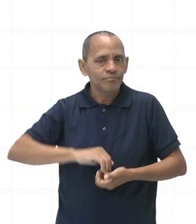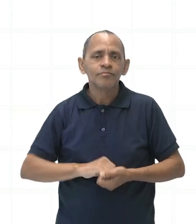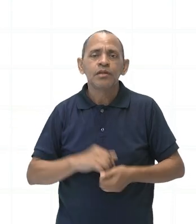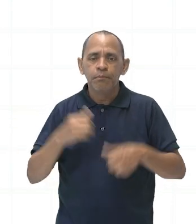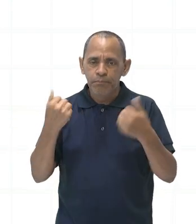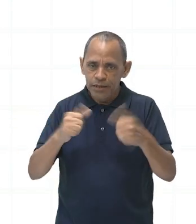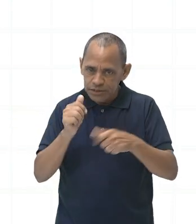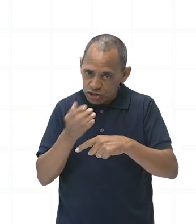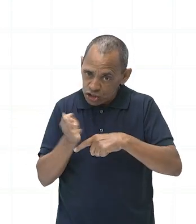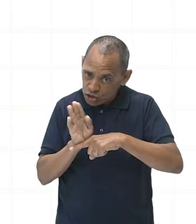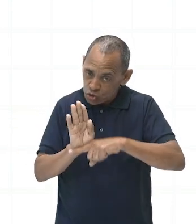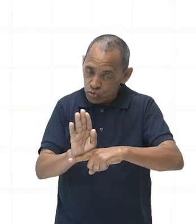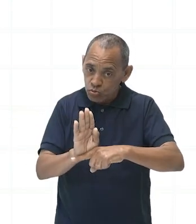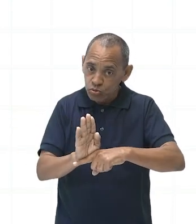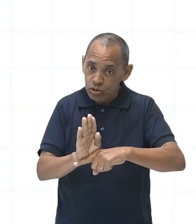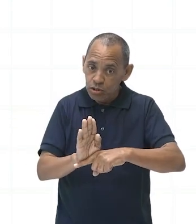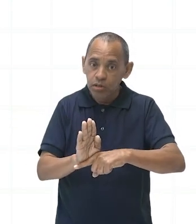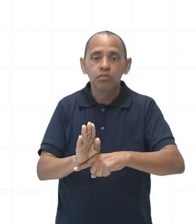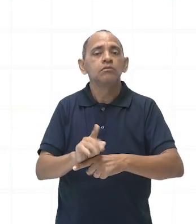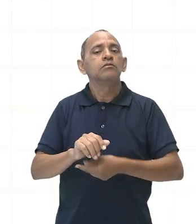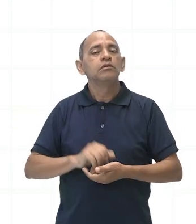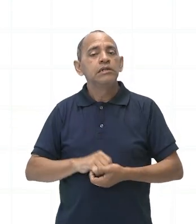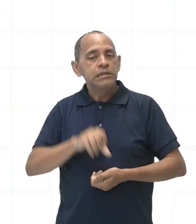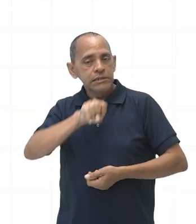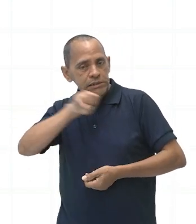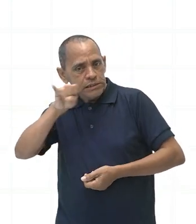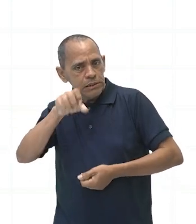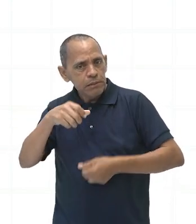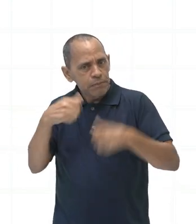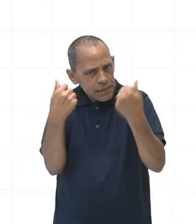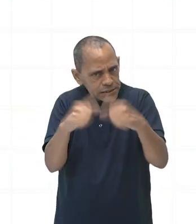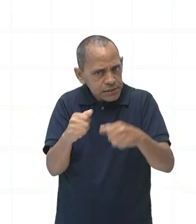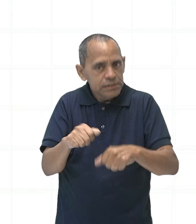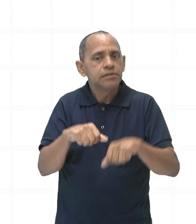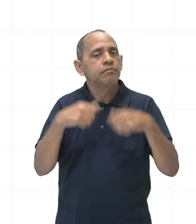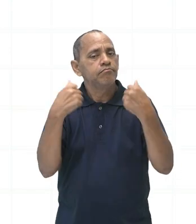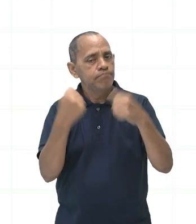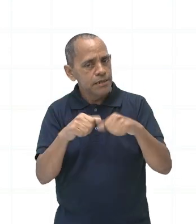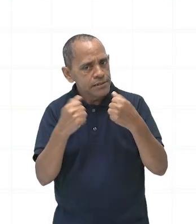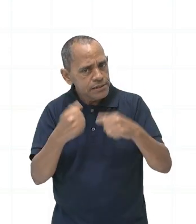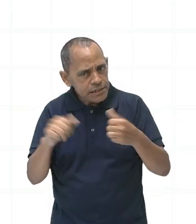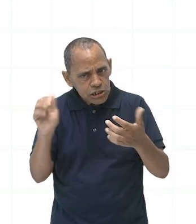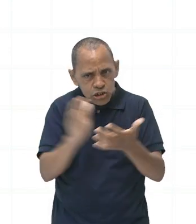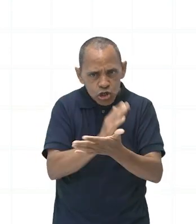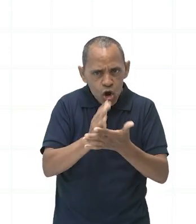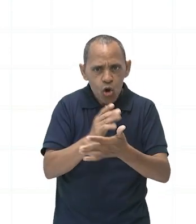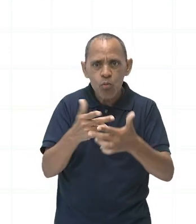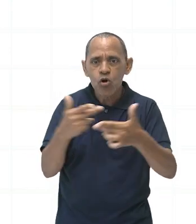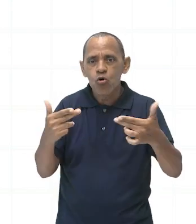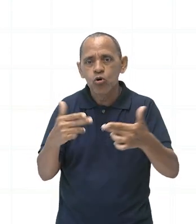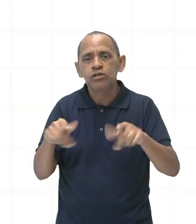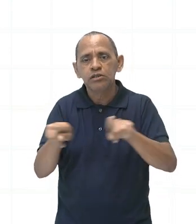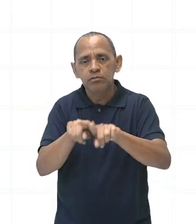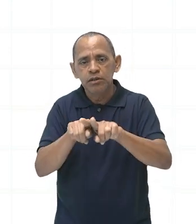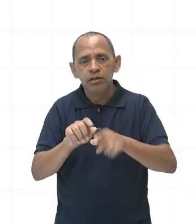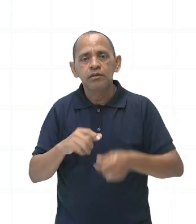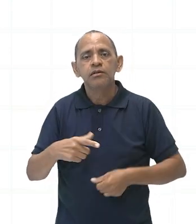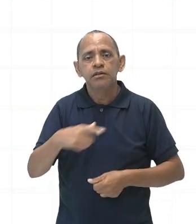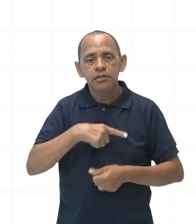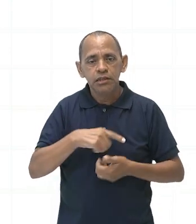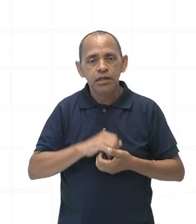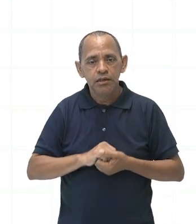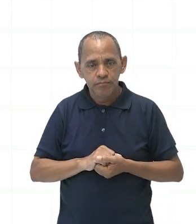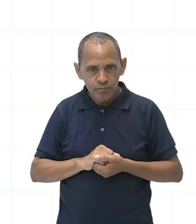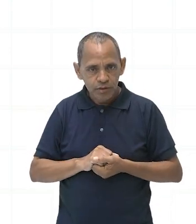Quem precisa, precisa de algo, tá? É um complemento que tem preposição, já que ele precisa de complemento?